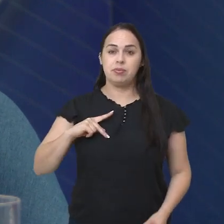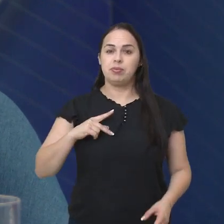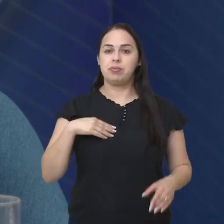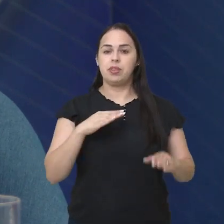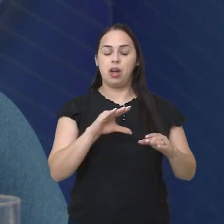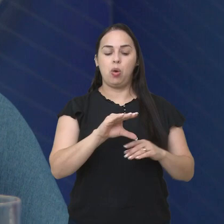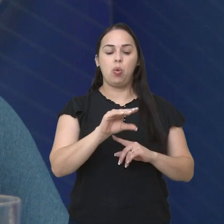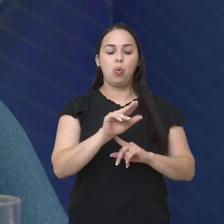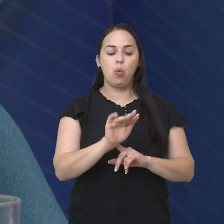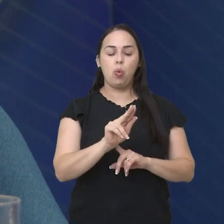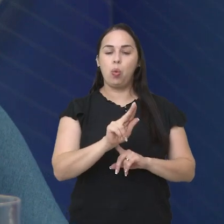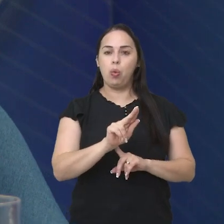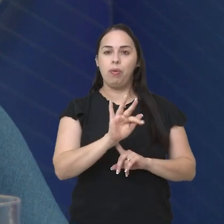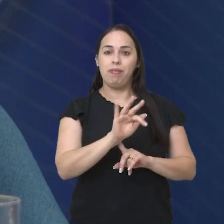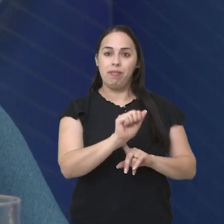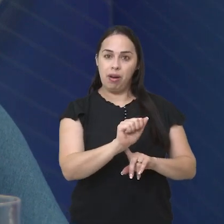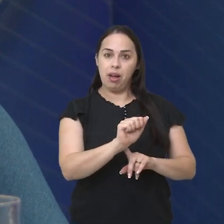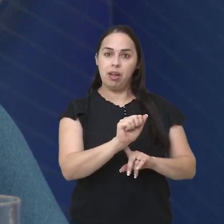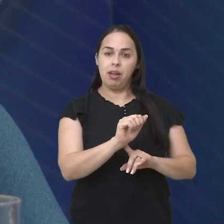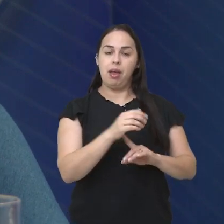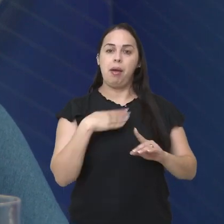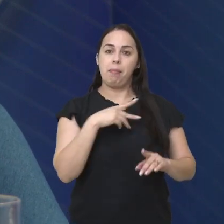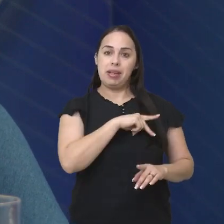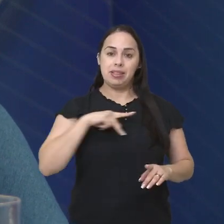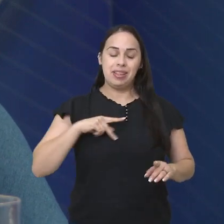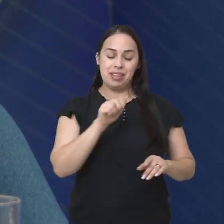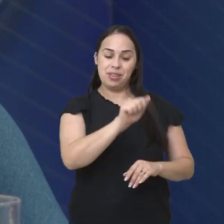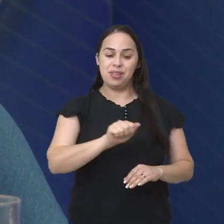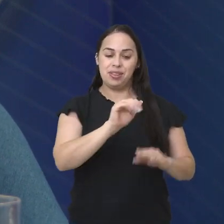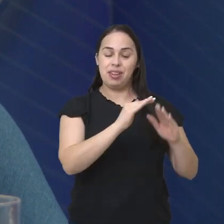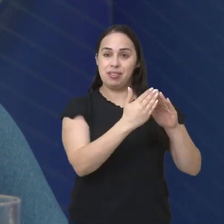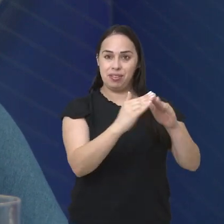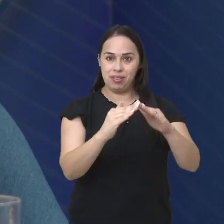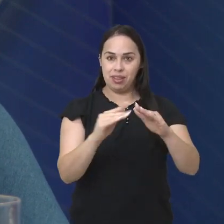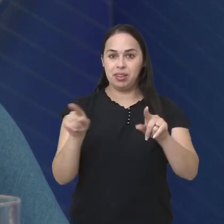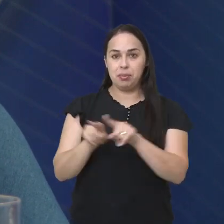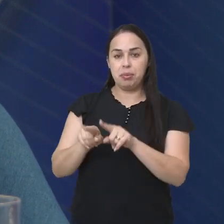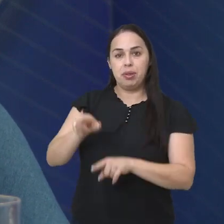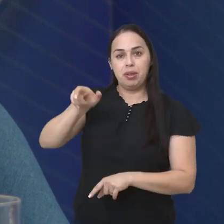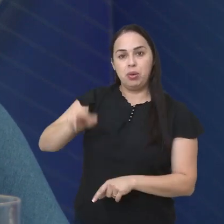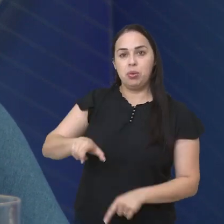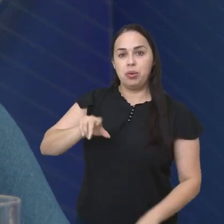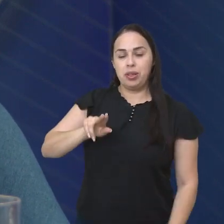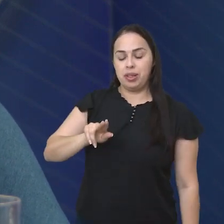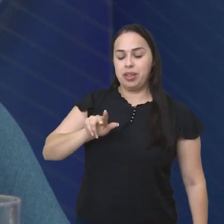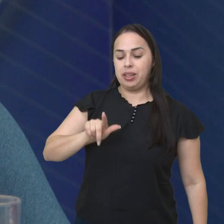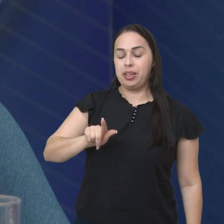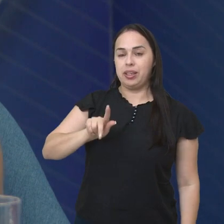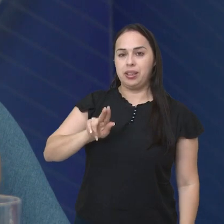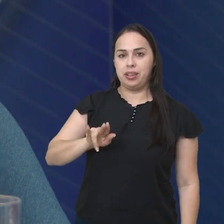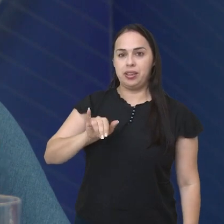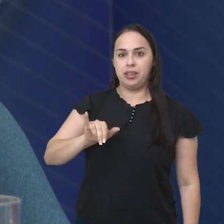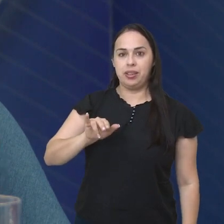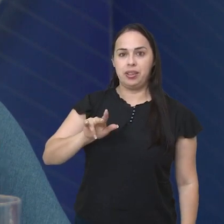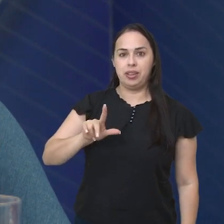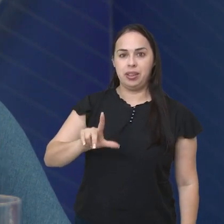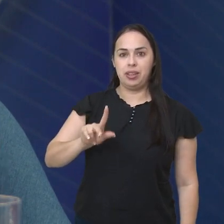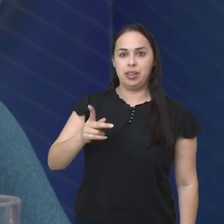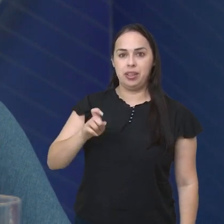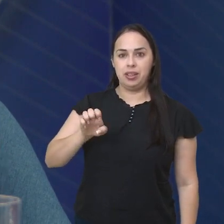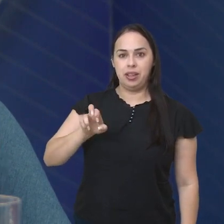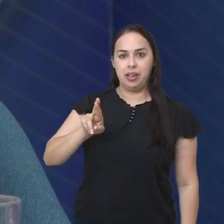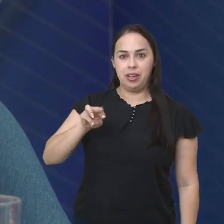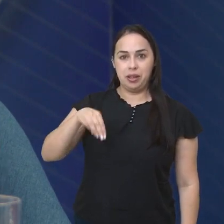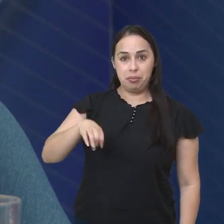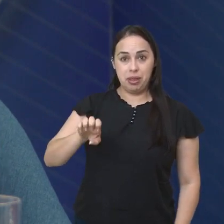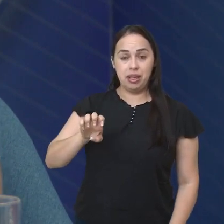Campos, e do Guilherme Batista, que é advogado e vice-presidente da Comissão de Direitos Humanos da OAB de São José